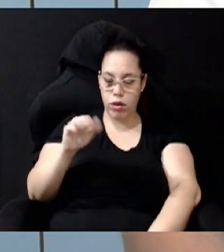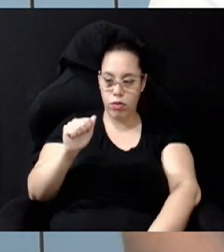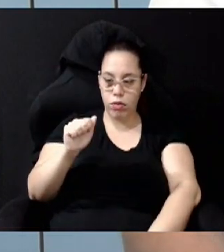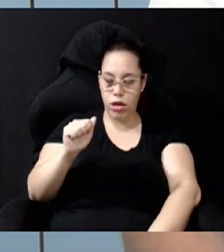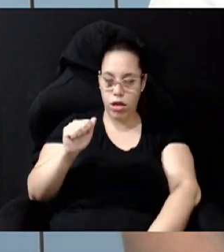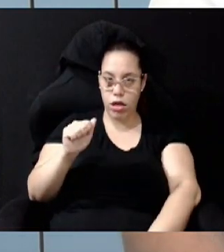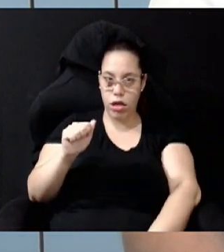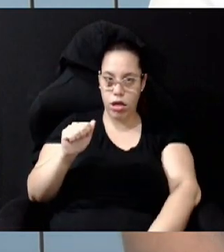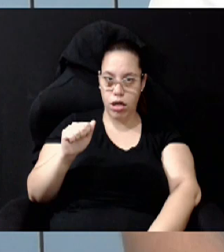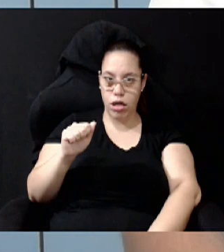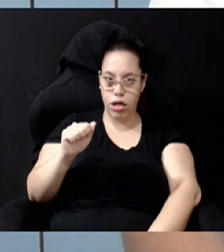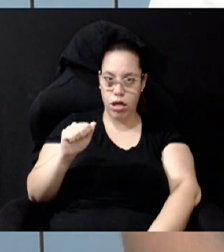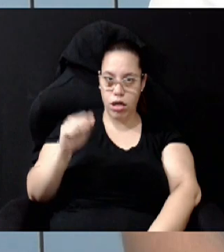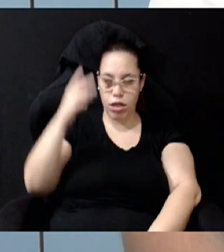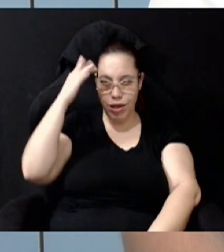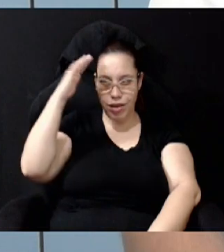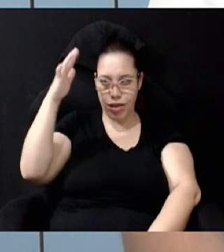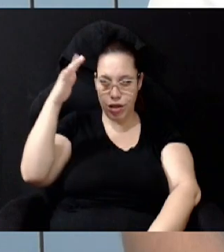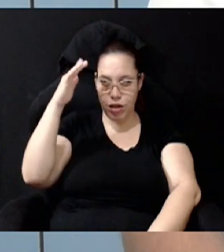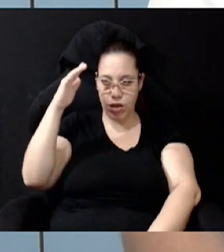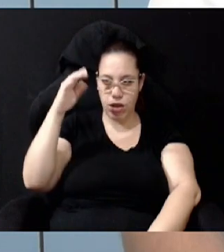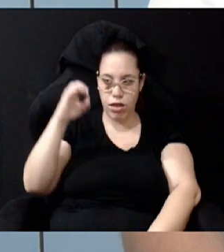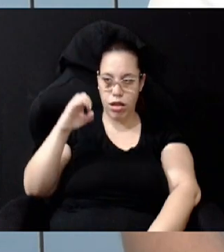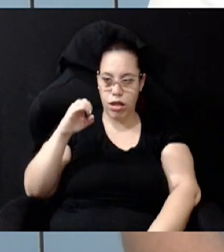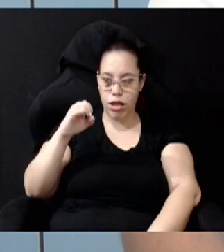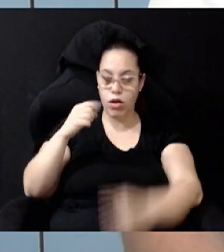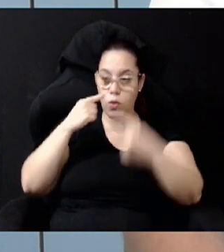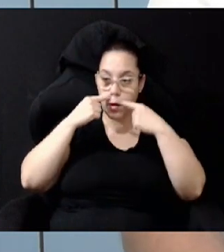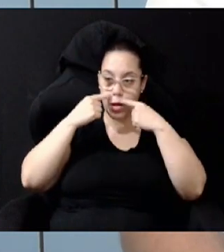depois eu me lembro o nome da ópera de Carlos Gomes.